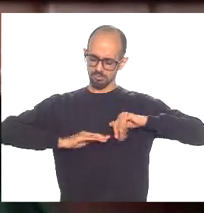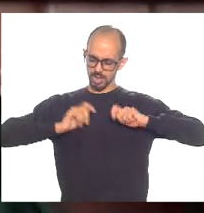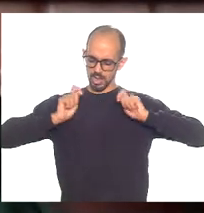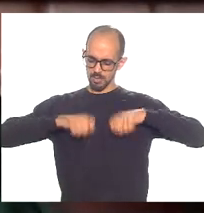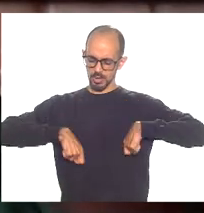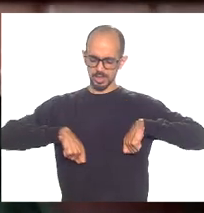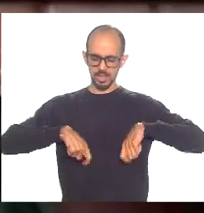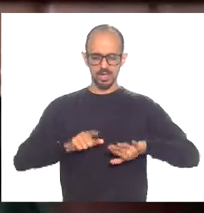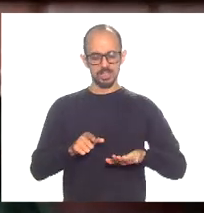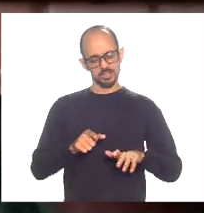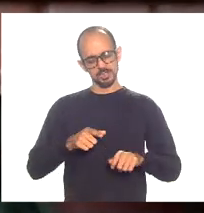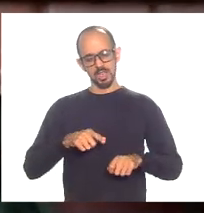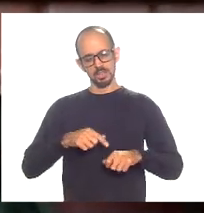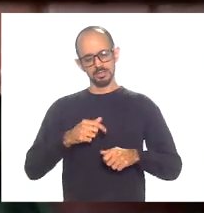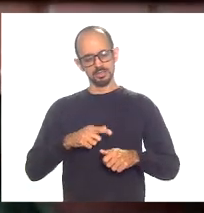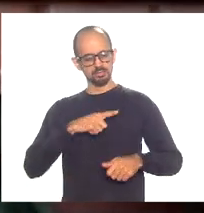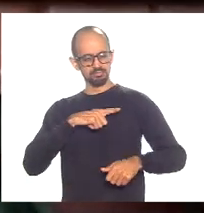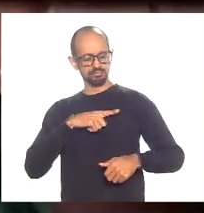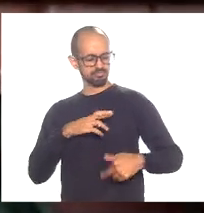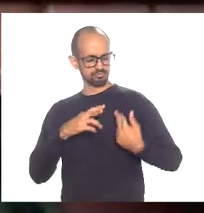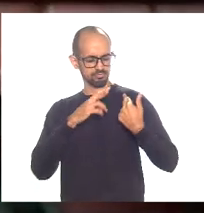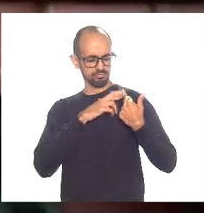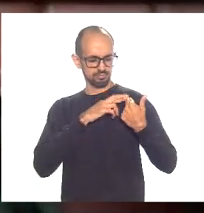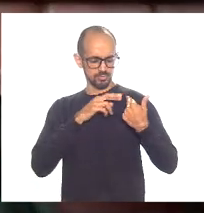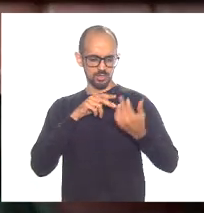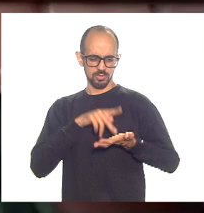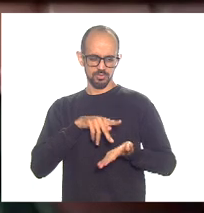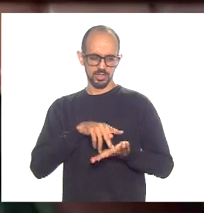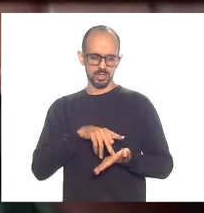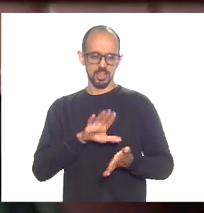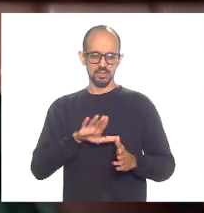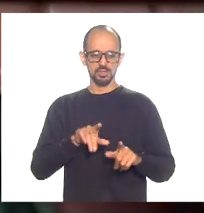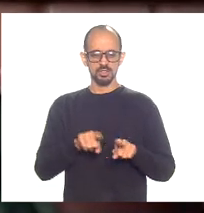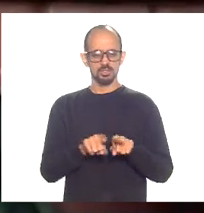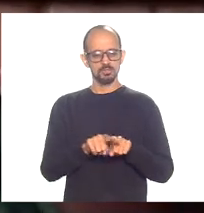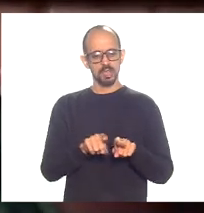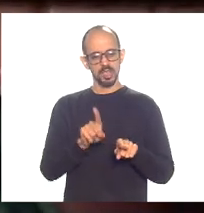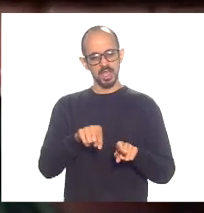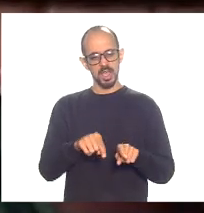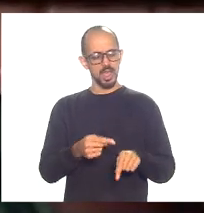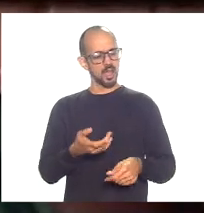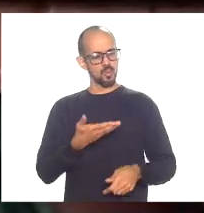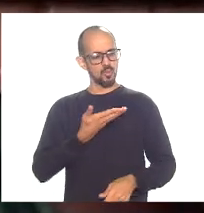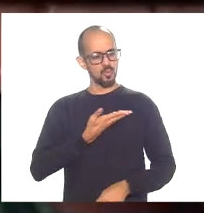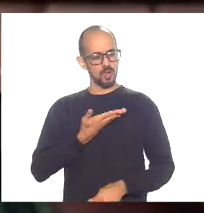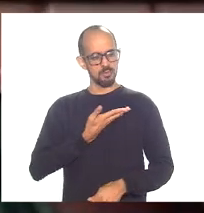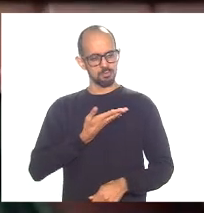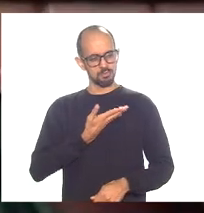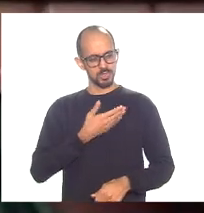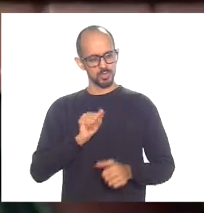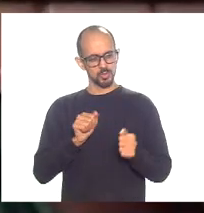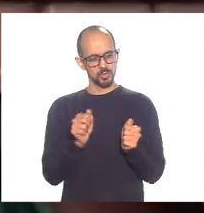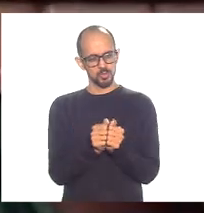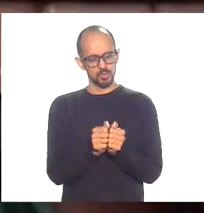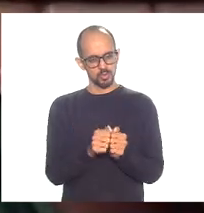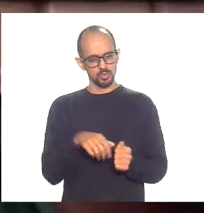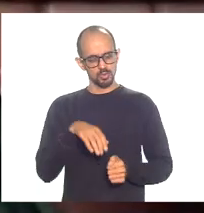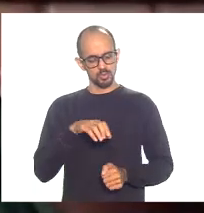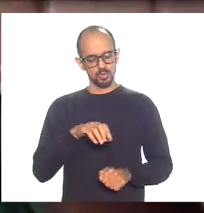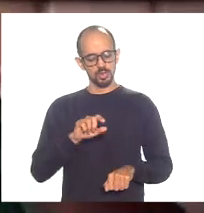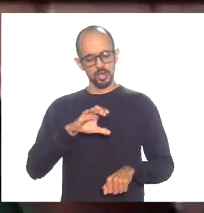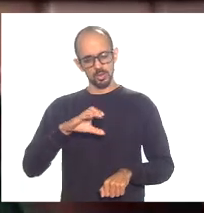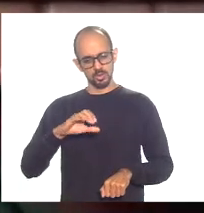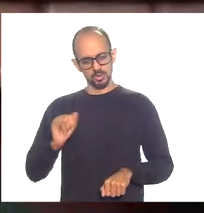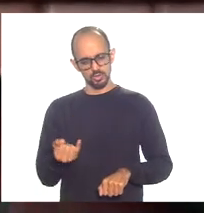muito comprometido, e já considero um amigo, uma construção muito